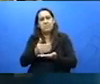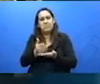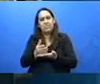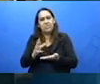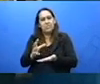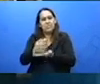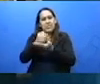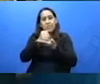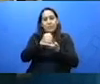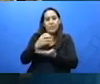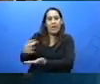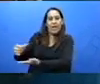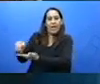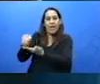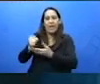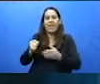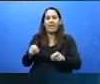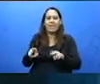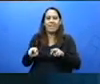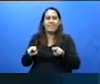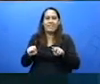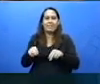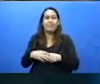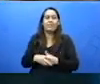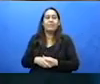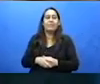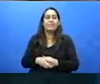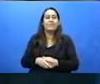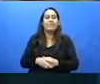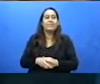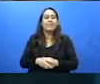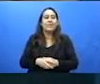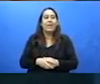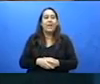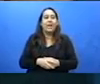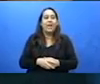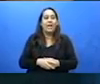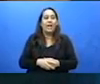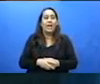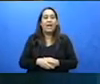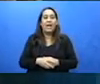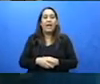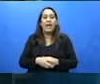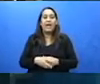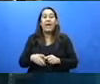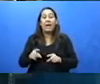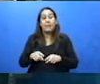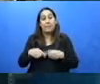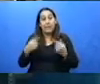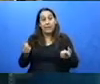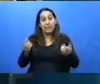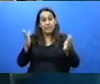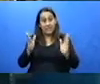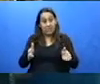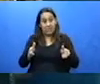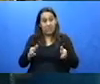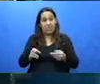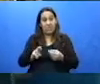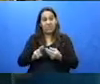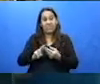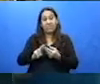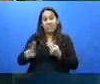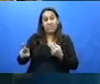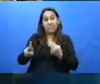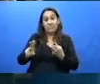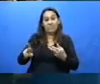casa. Mas agora não vou sair da história que estou contando só por causa disso. Irmãs dividem